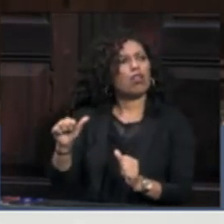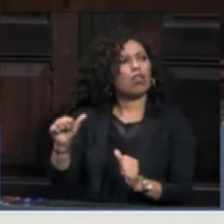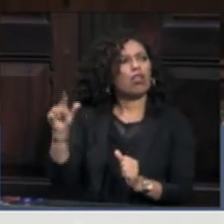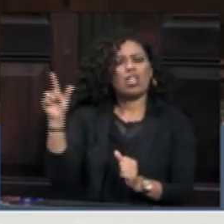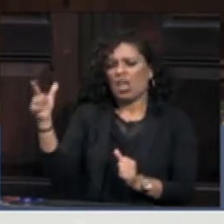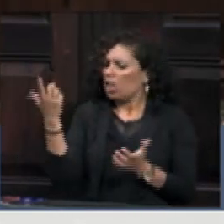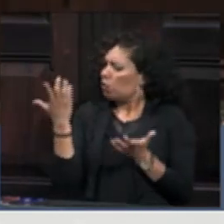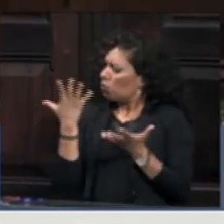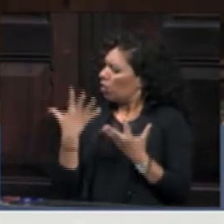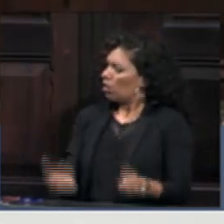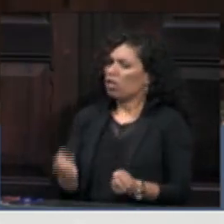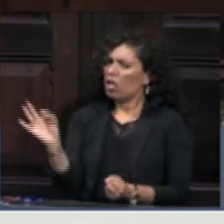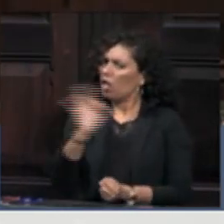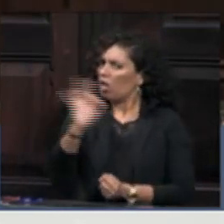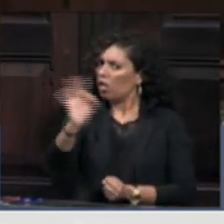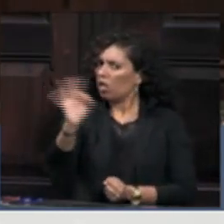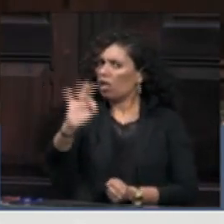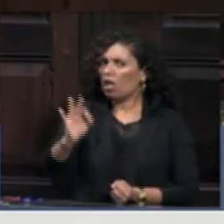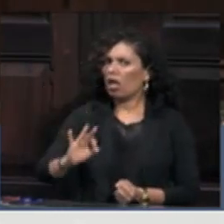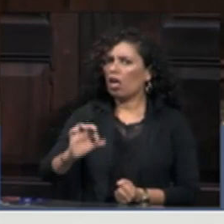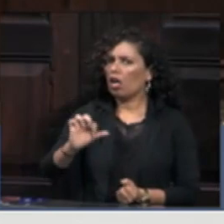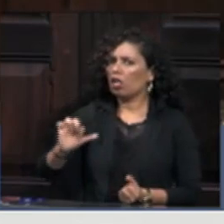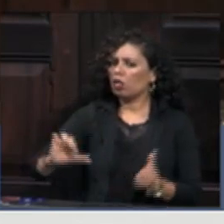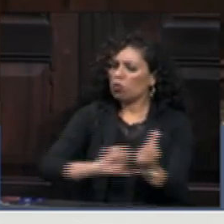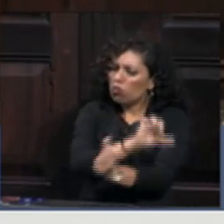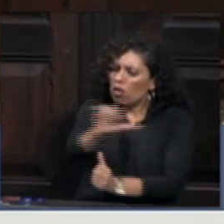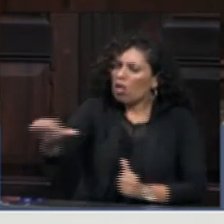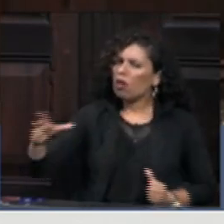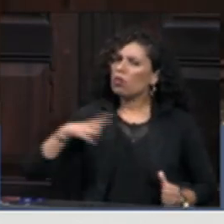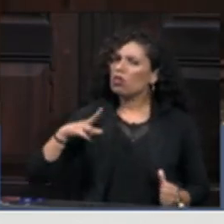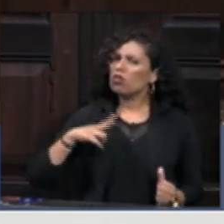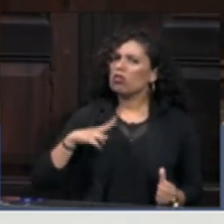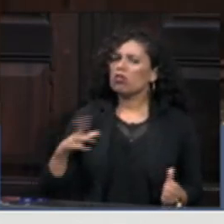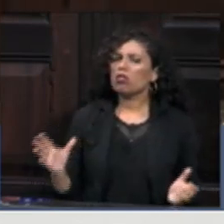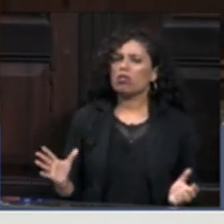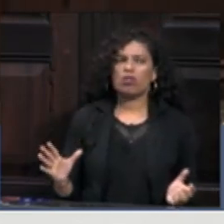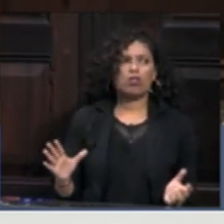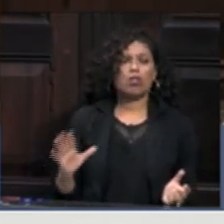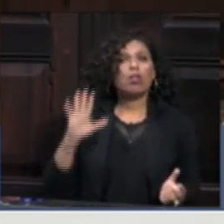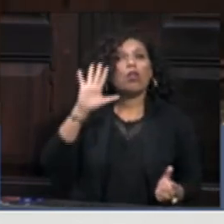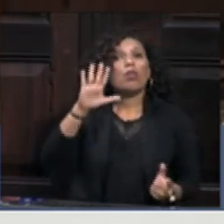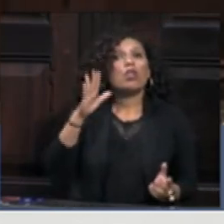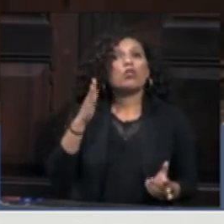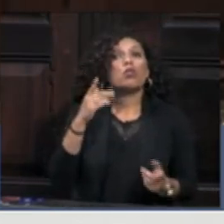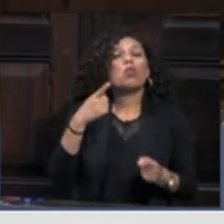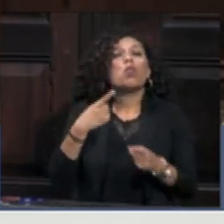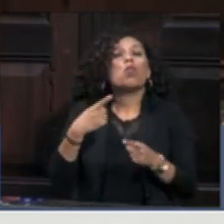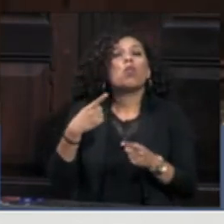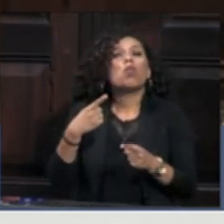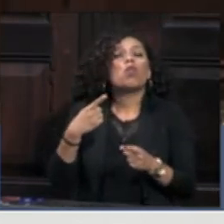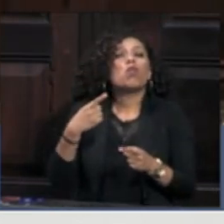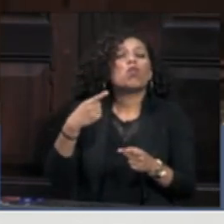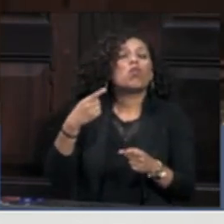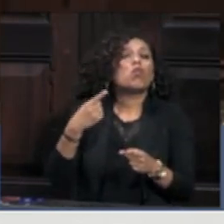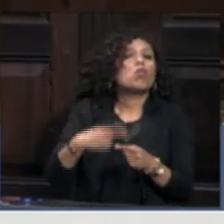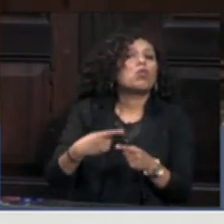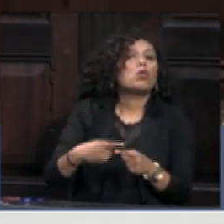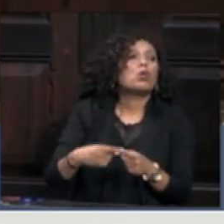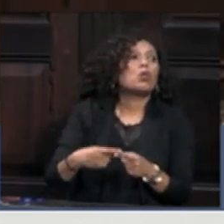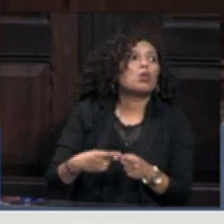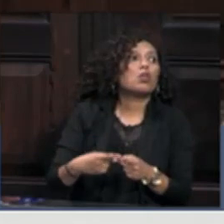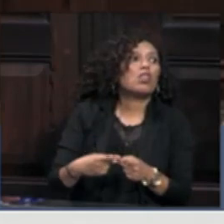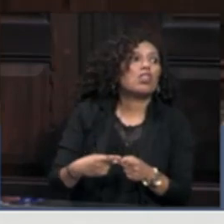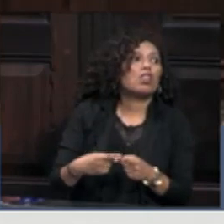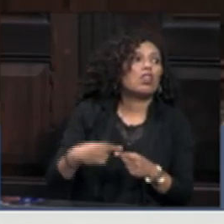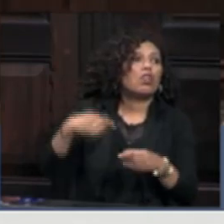vai concordar com a privatização da SEDAI. Então por que ele não demonstra isto agora? Ele